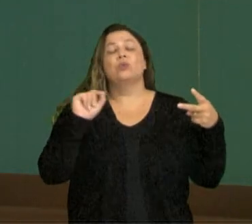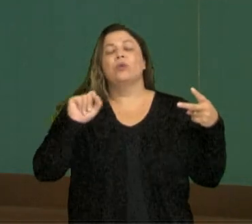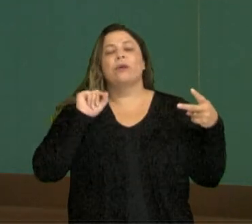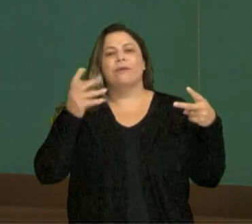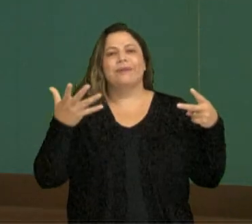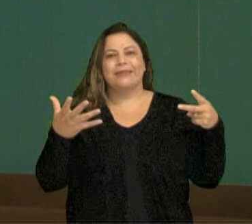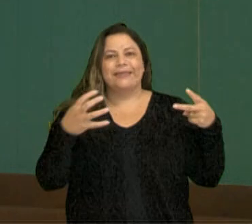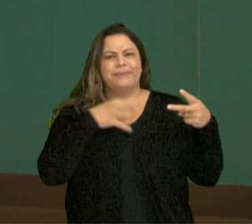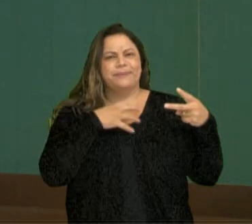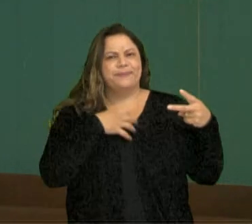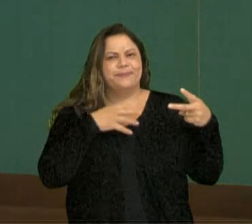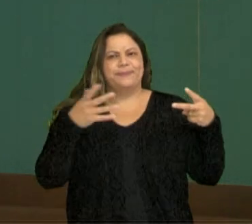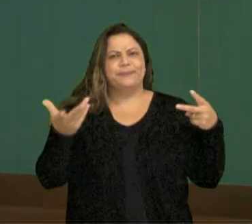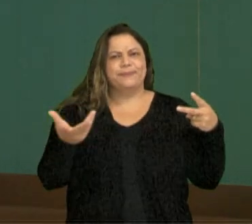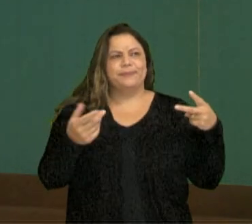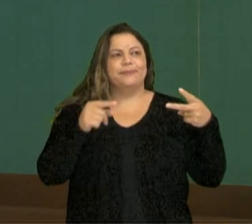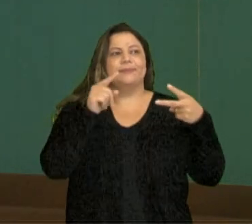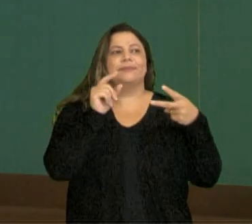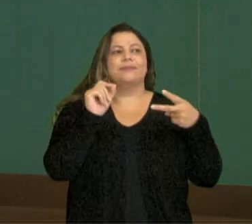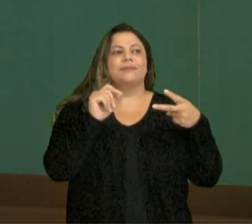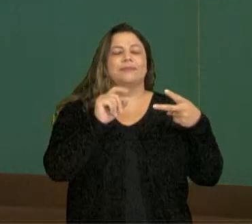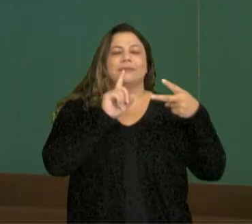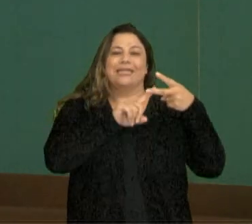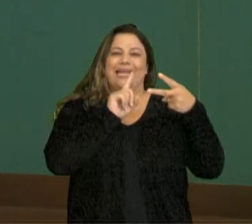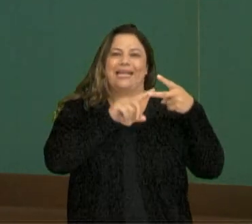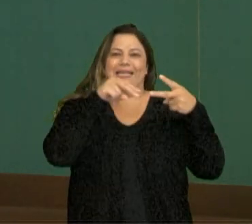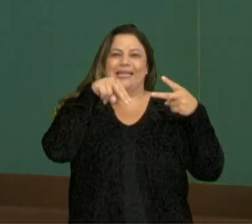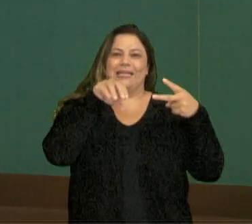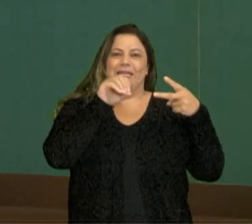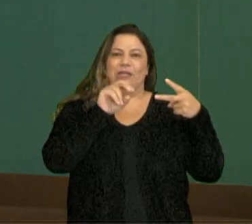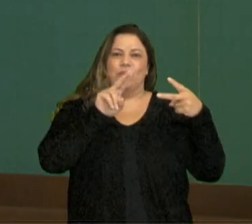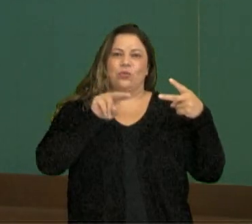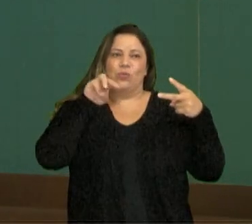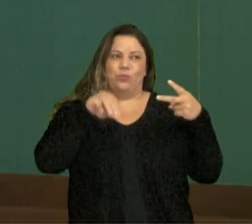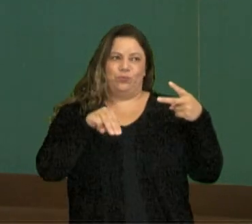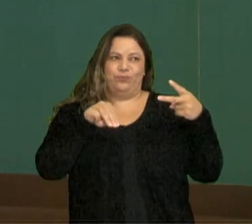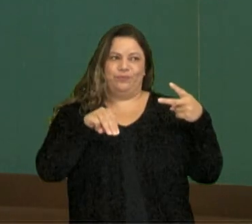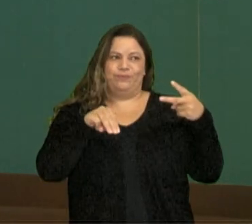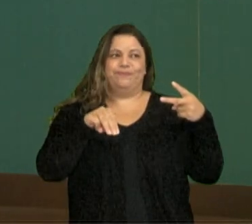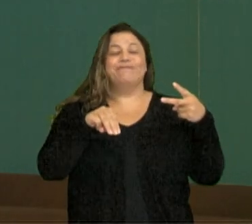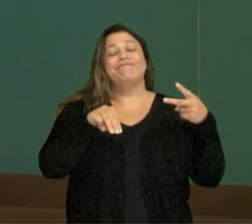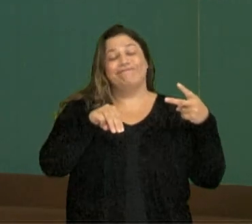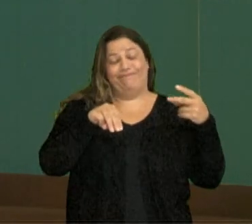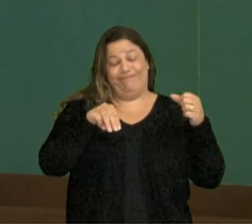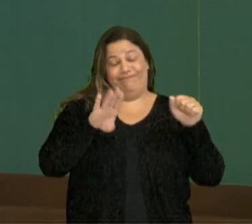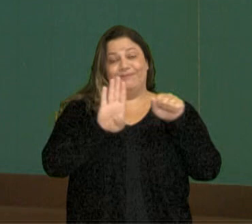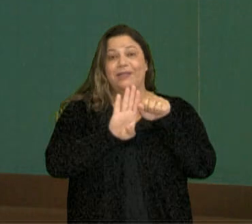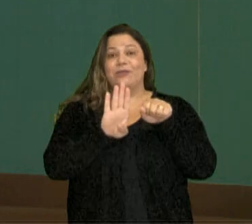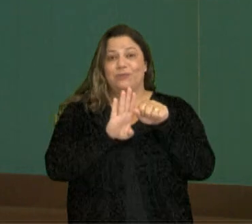que aconteceu aqui? Aqui é um substantivo, né? Tem um bonito